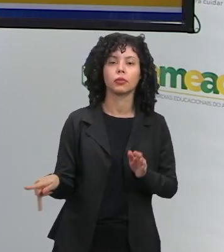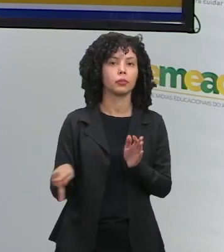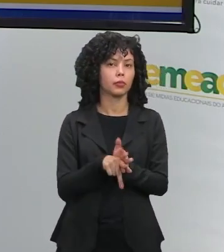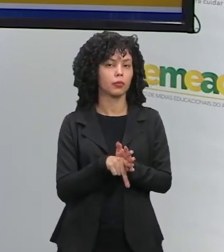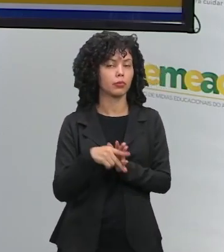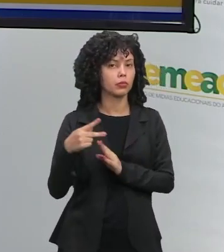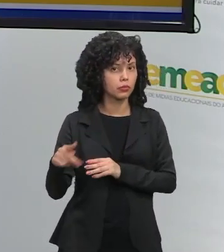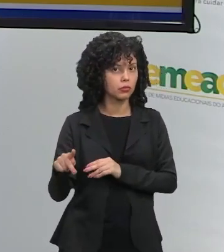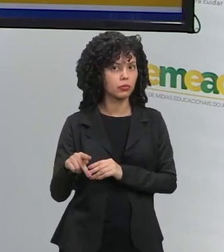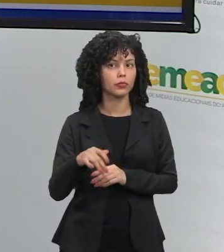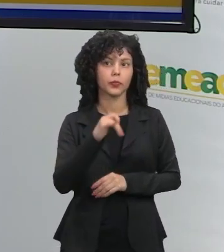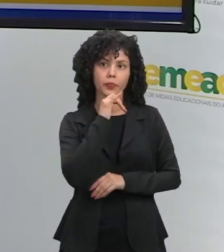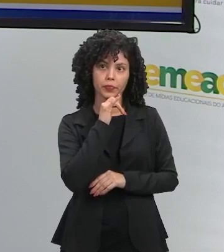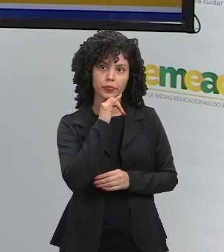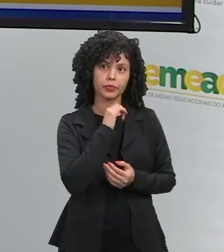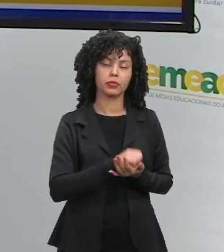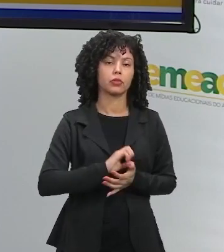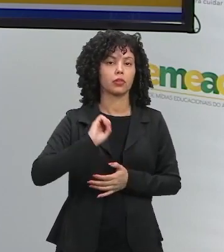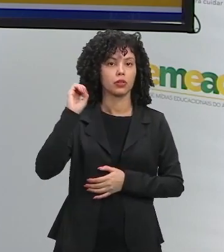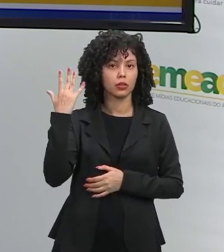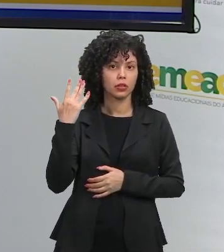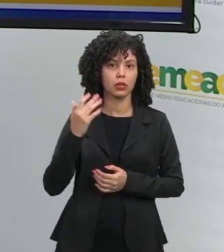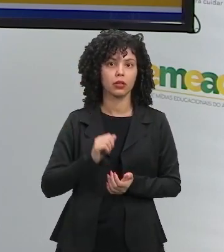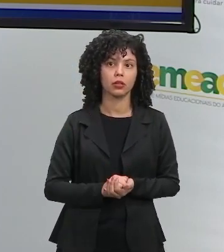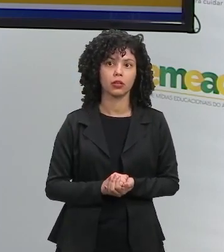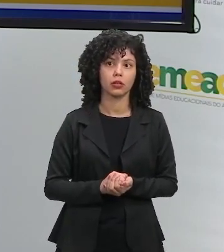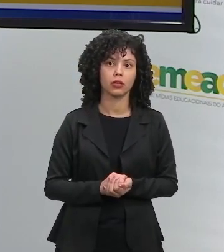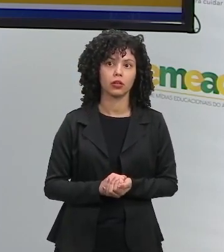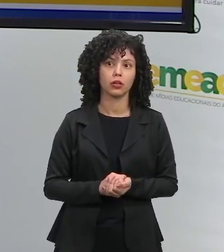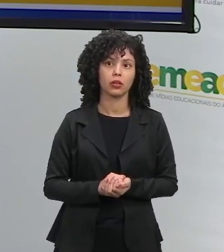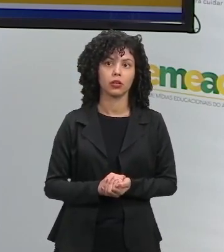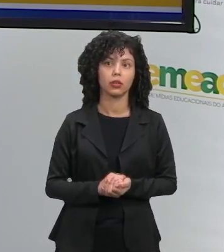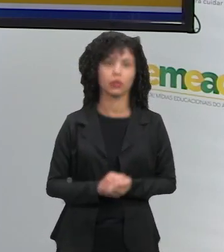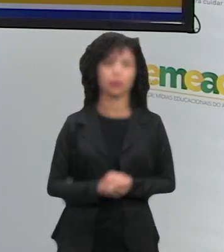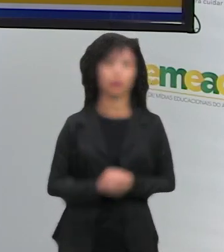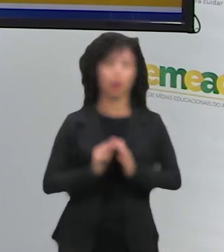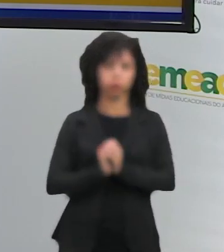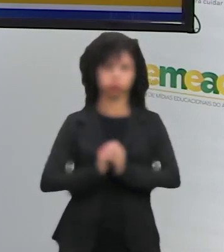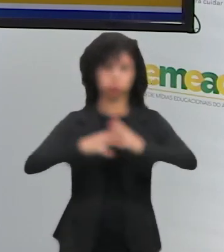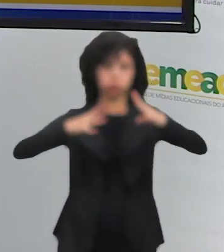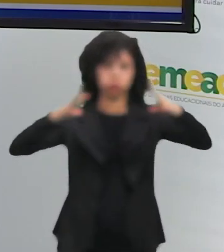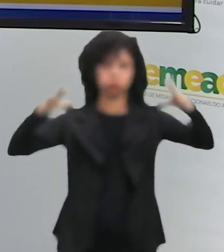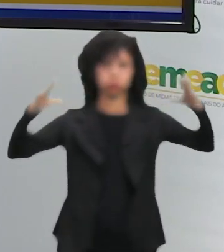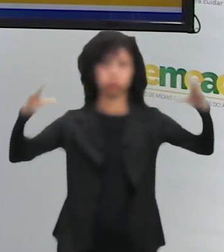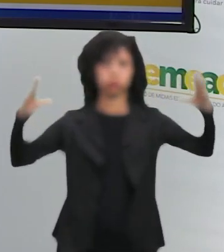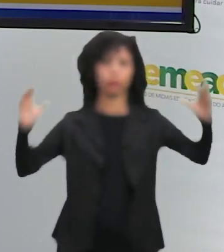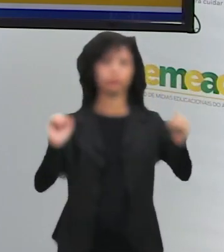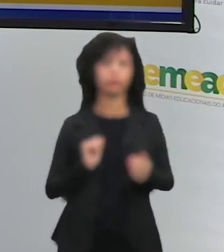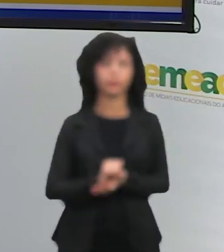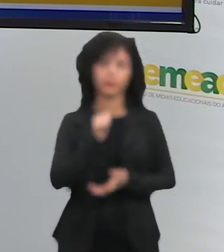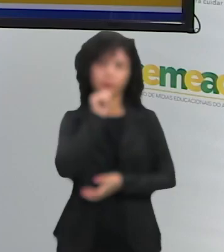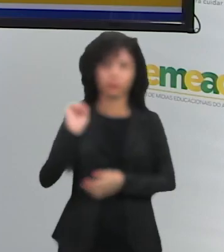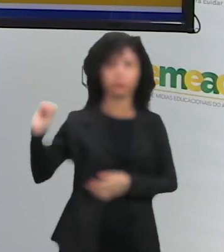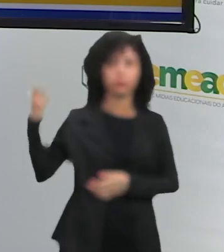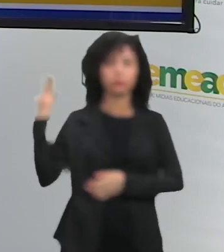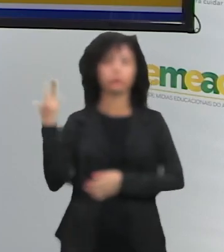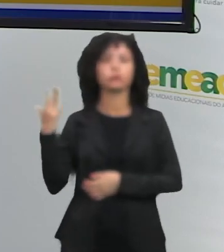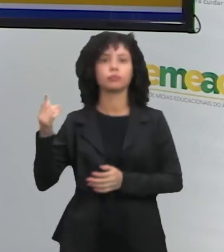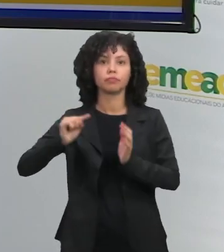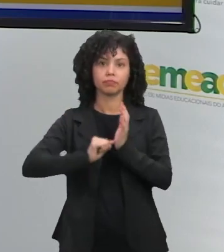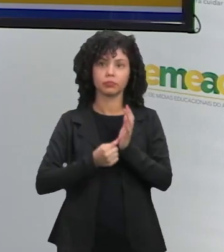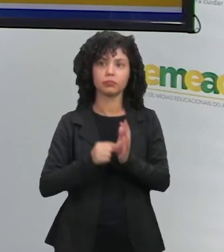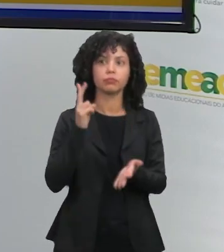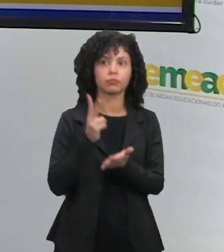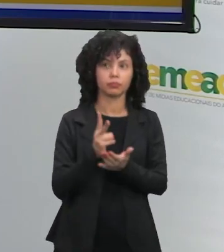específica, como por exemplo o que acontece aí nos bombardeamentos radioativos. Então são situações muito